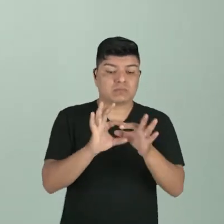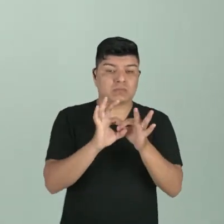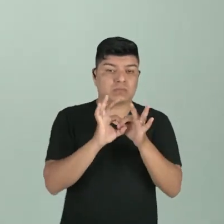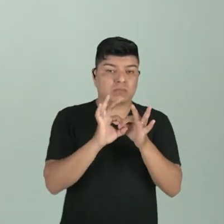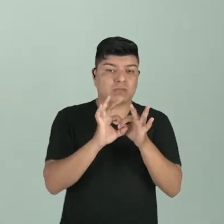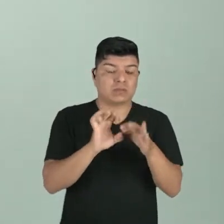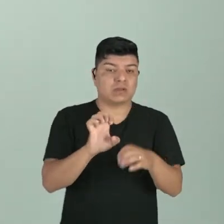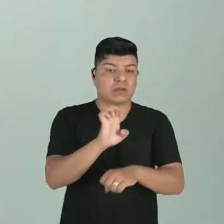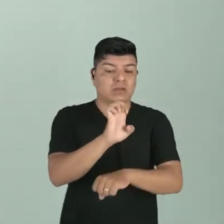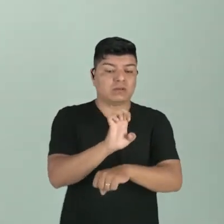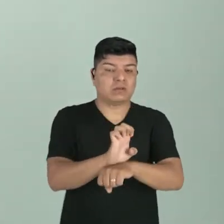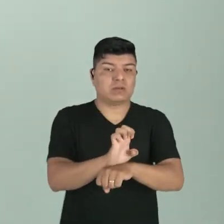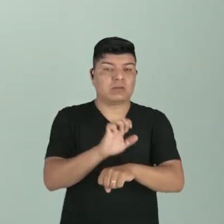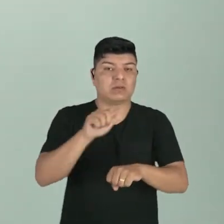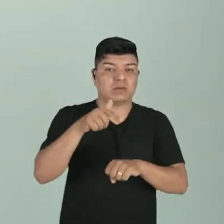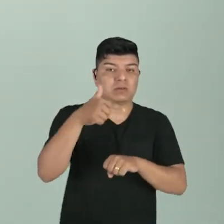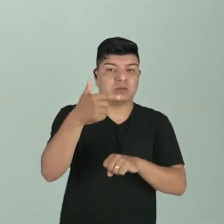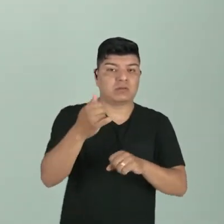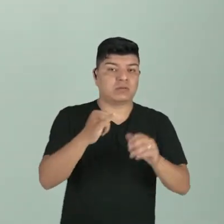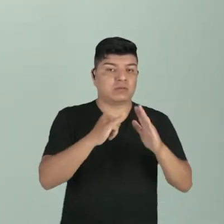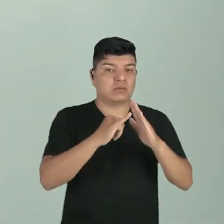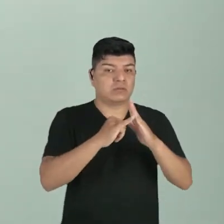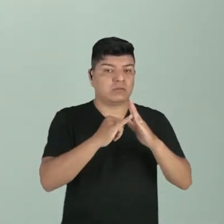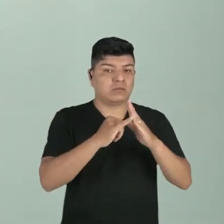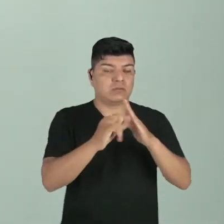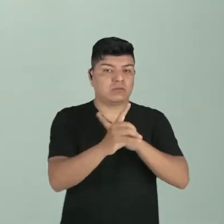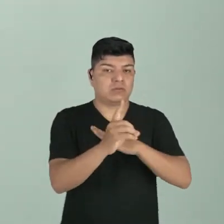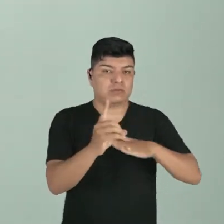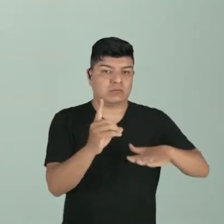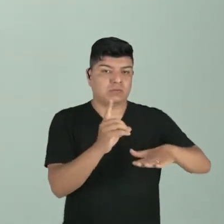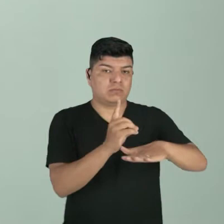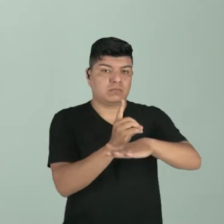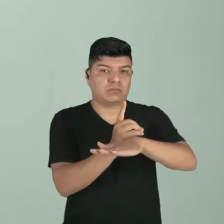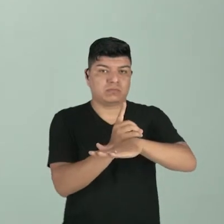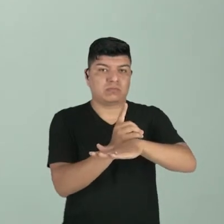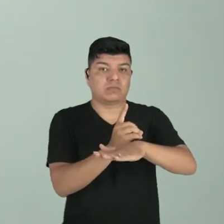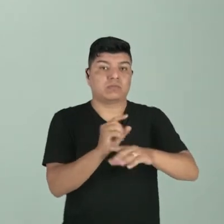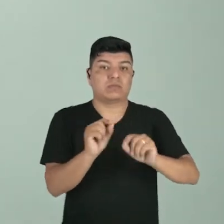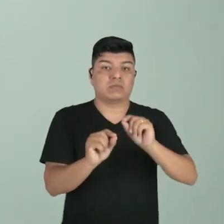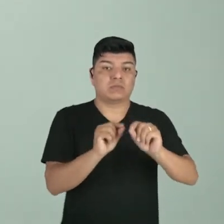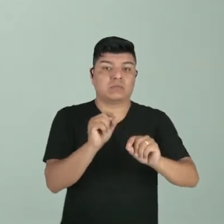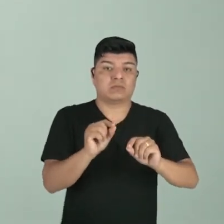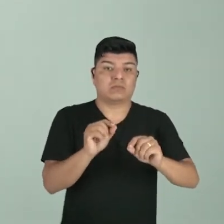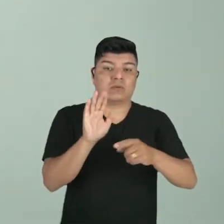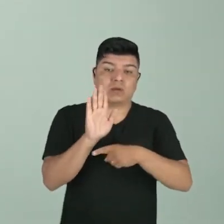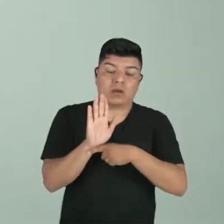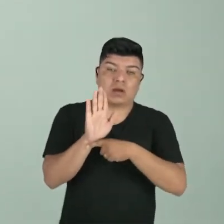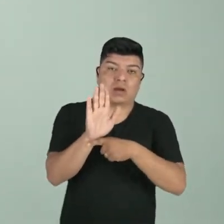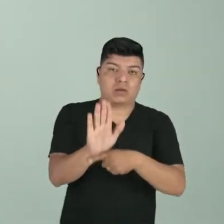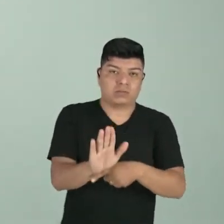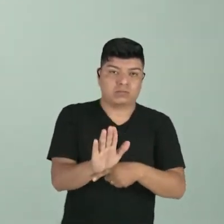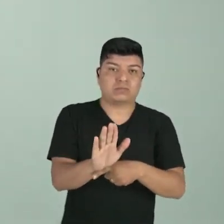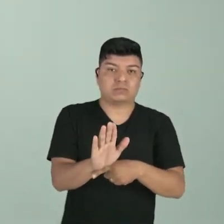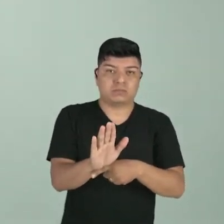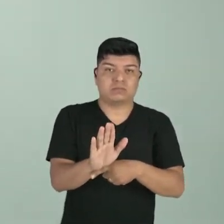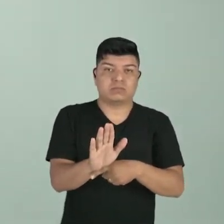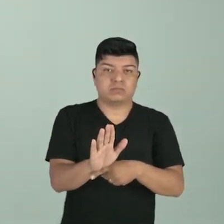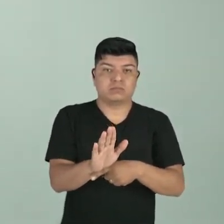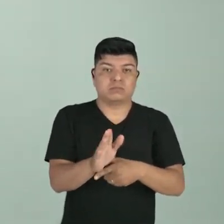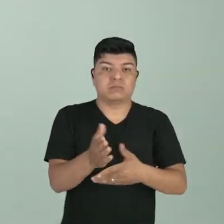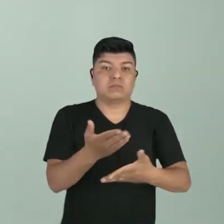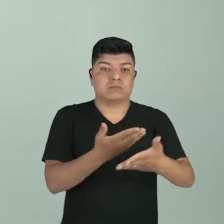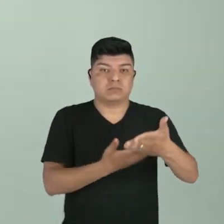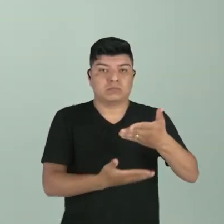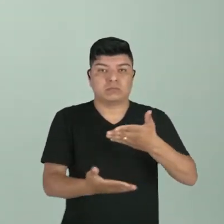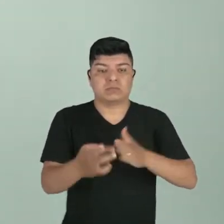ao Estado, as demais instituições sociais, elas acabam contribuindo na